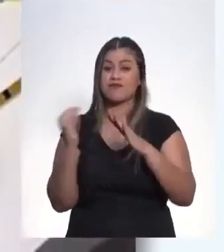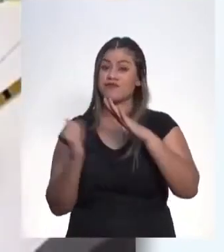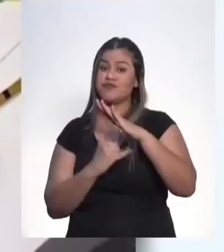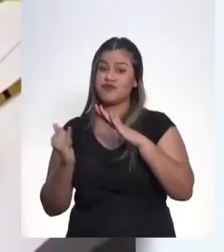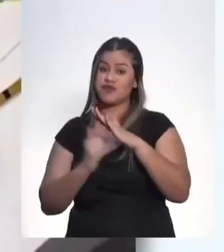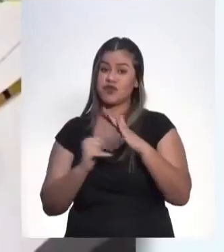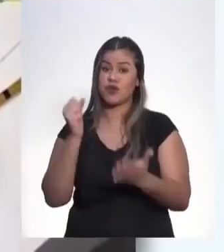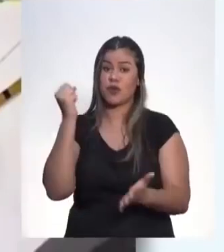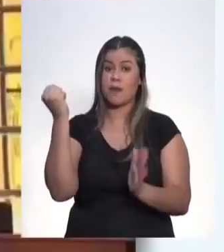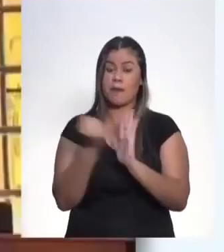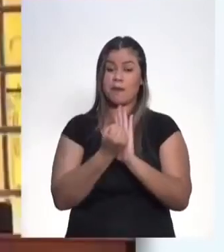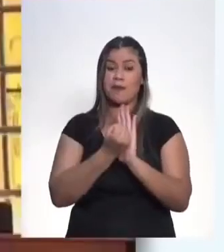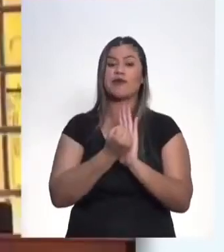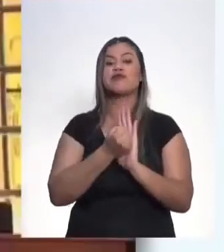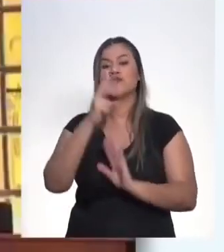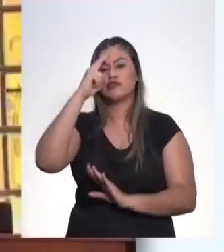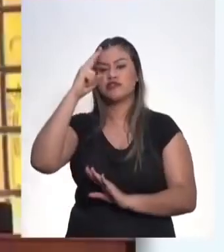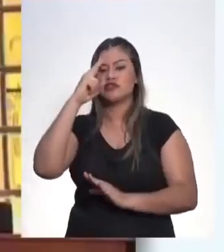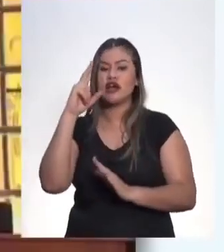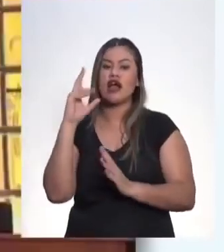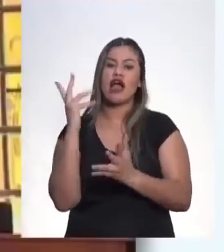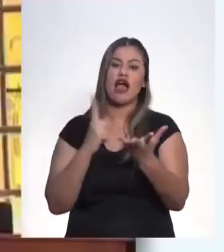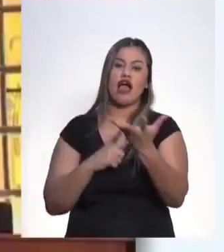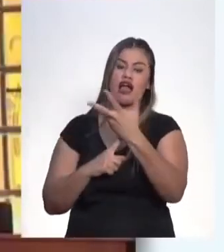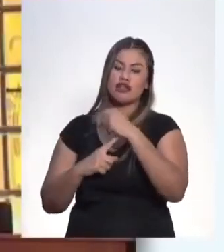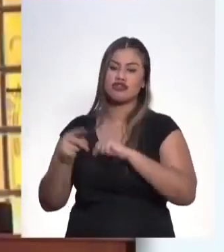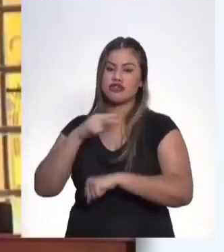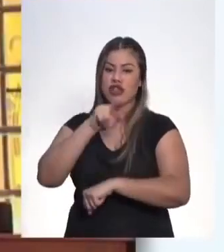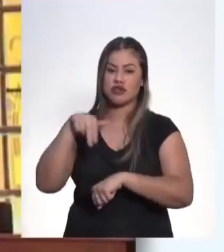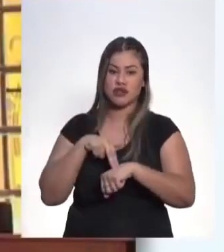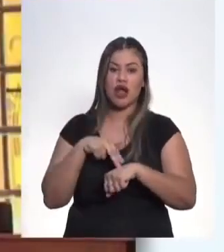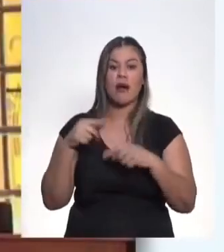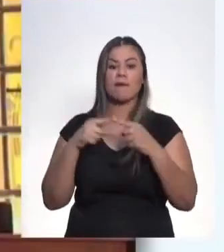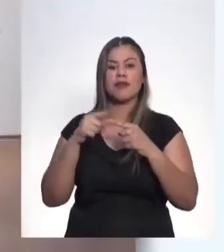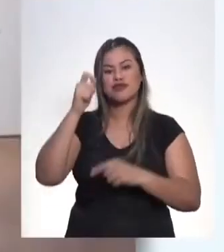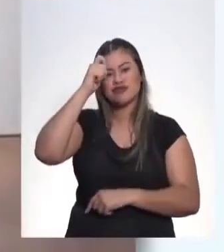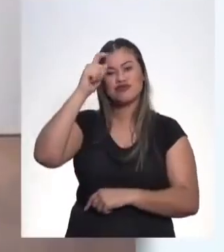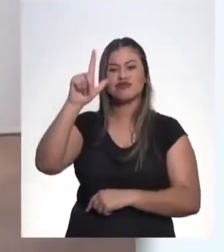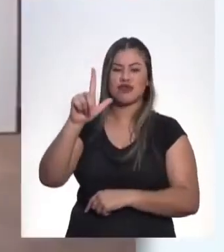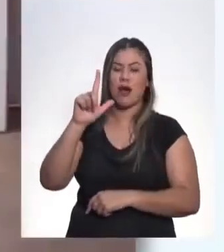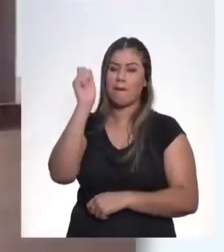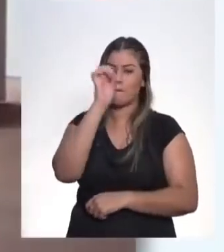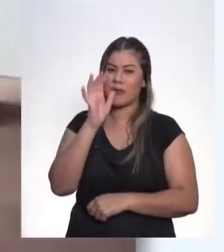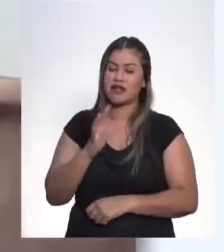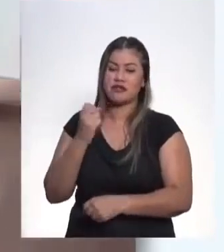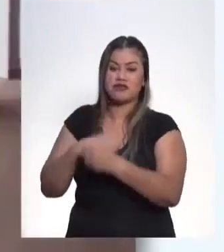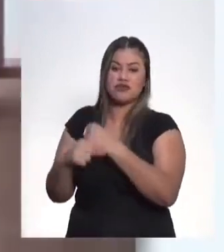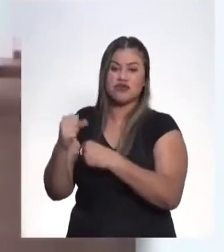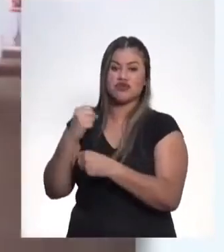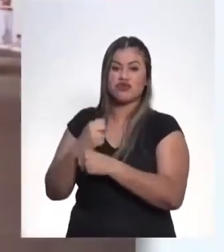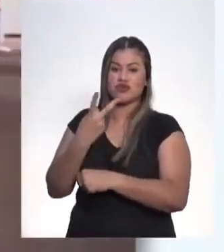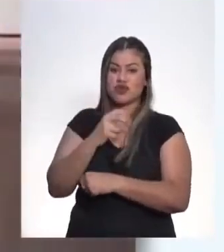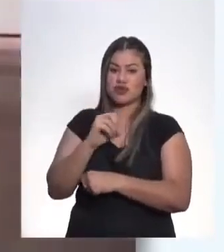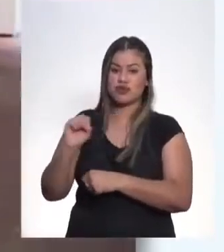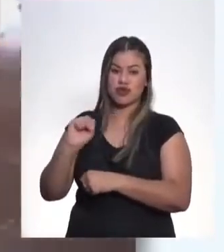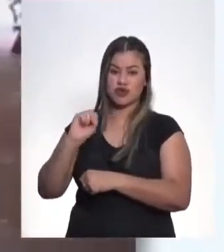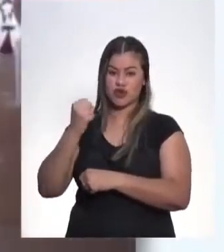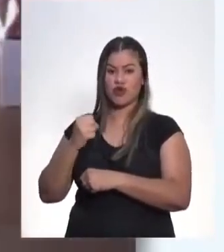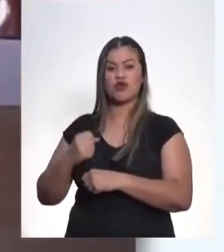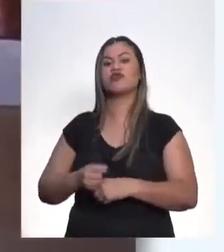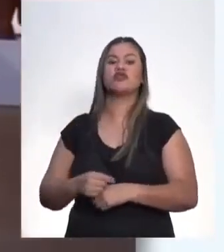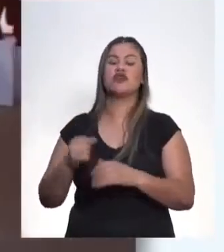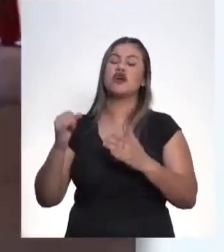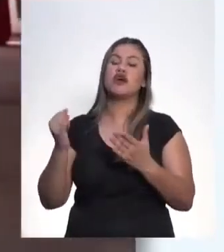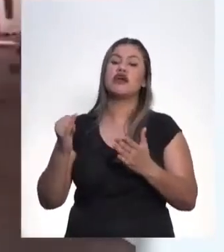Histórico e Artístico Nacional já fez o reconhecimento como Patrimônio Cultural Brasileiro desde 2008. O título do IFAM e agora